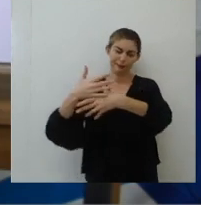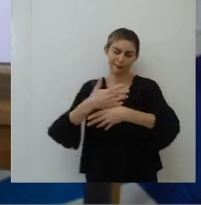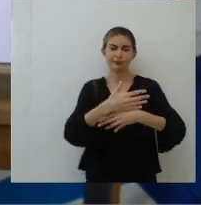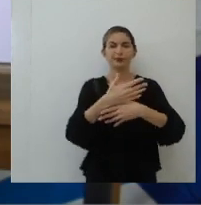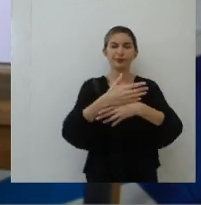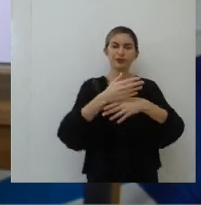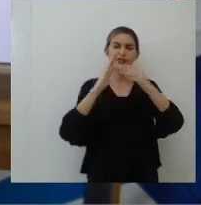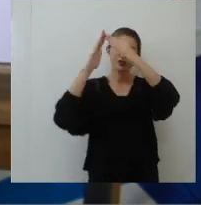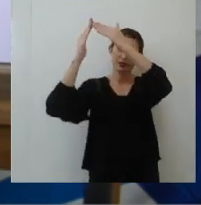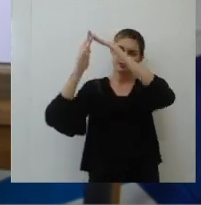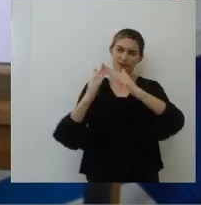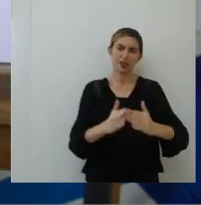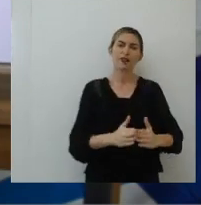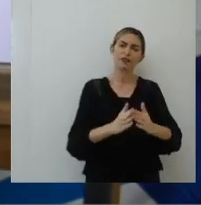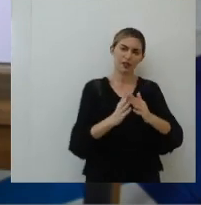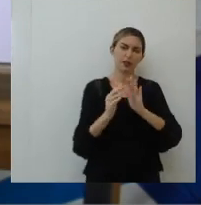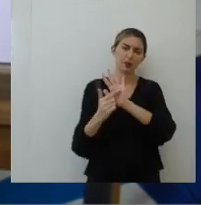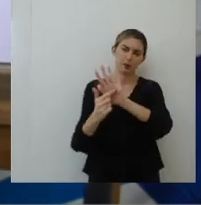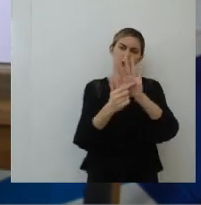das favelas, que